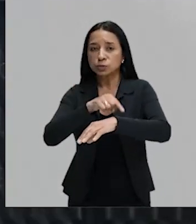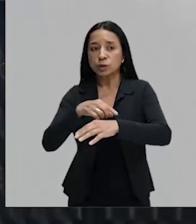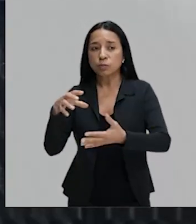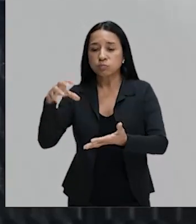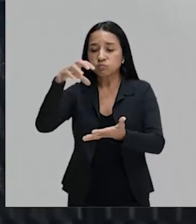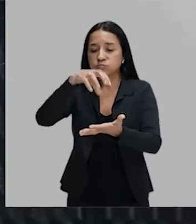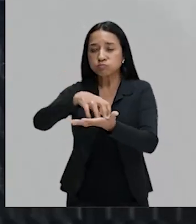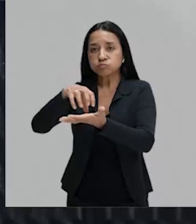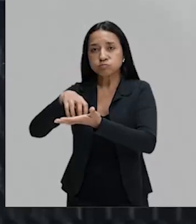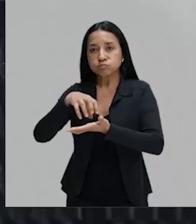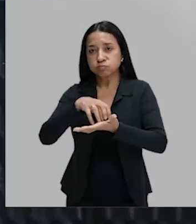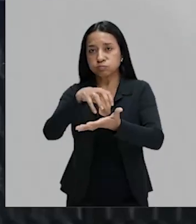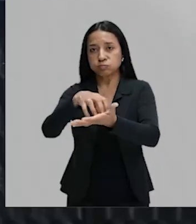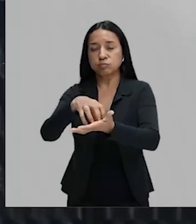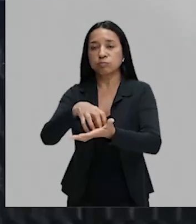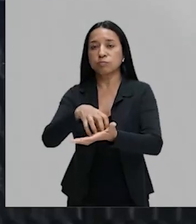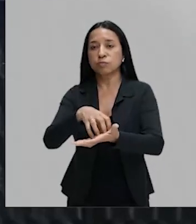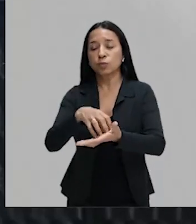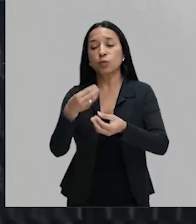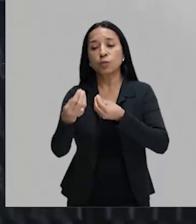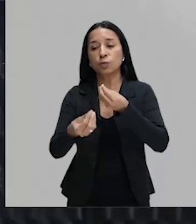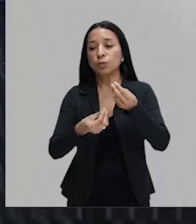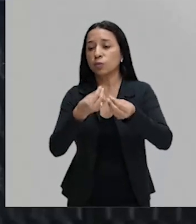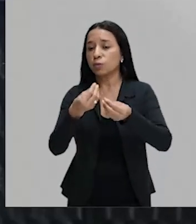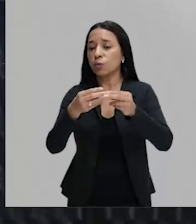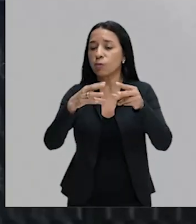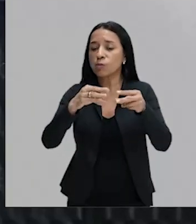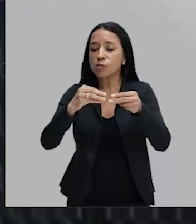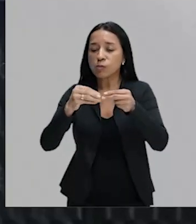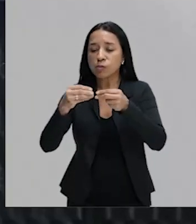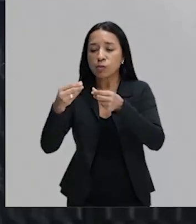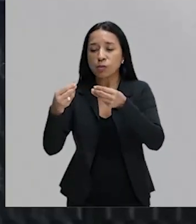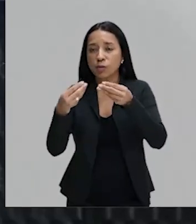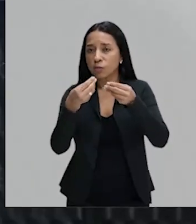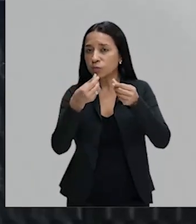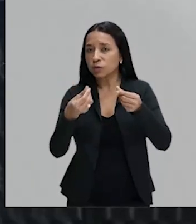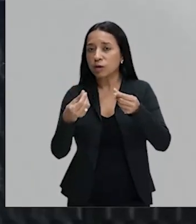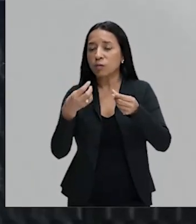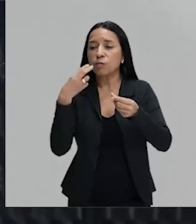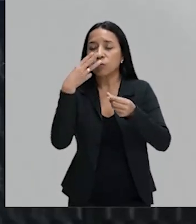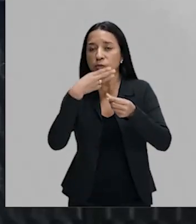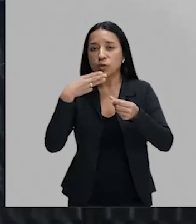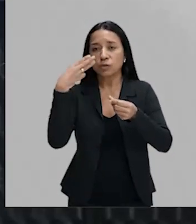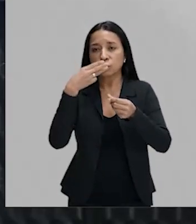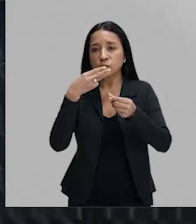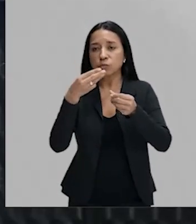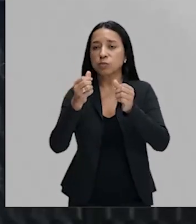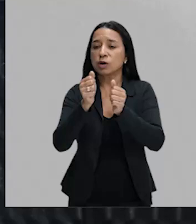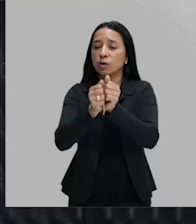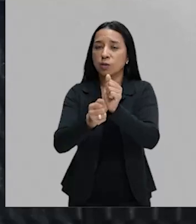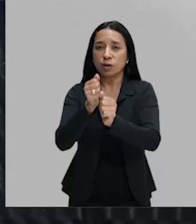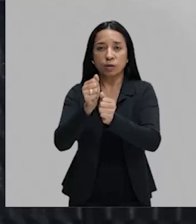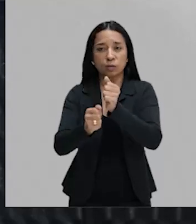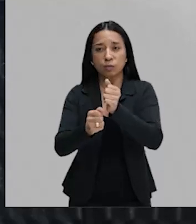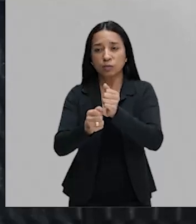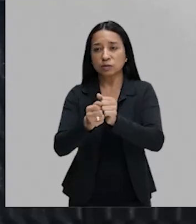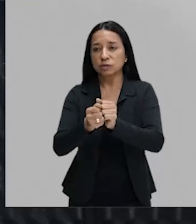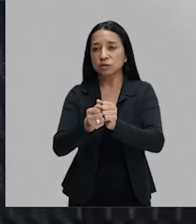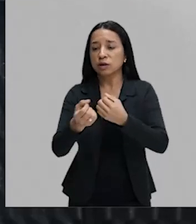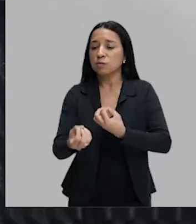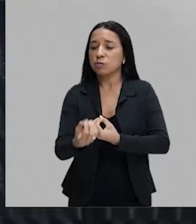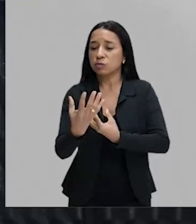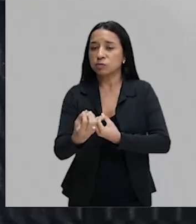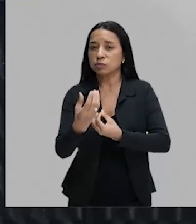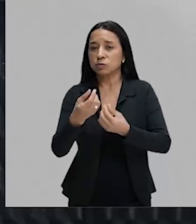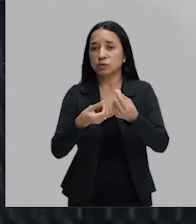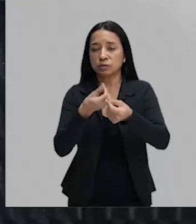período colonial, como, por exemplo, o algodão, o açúcar, o arroz, essas atividades econômicas,